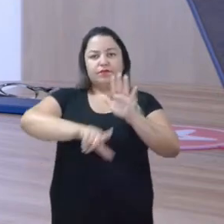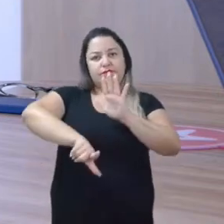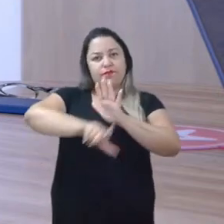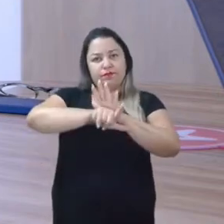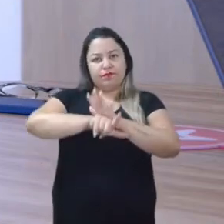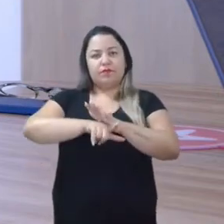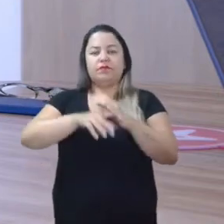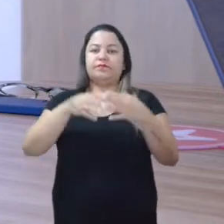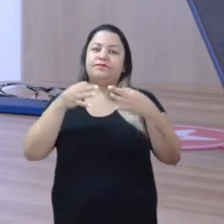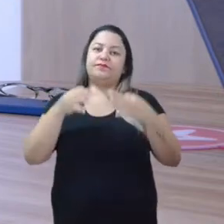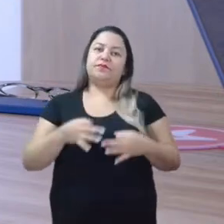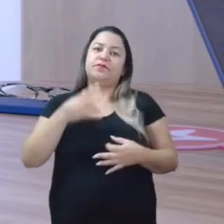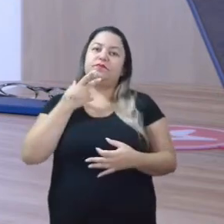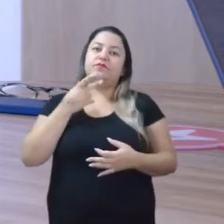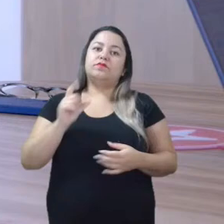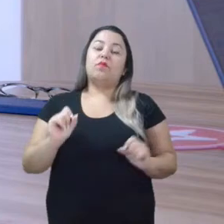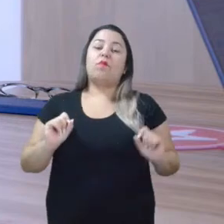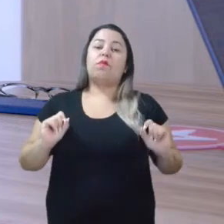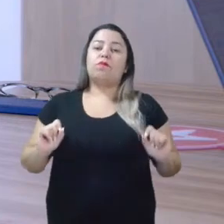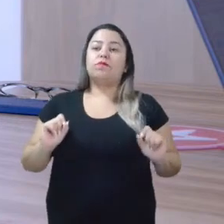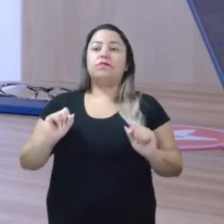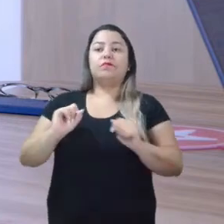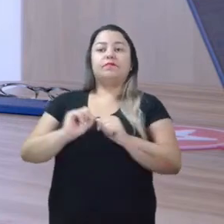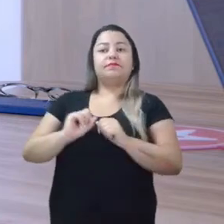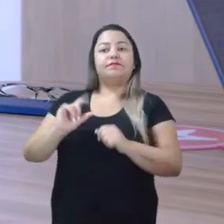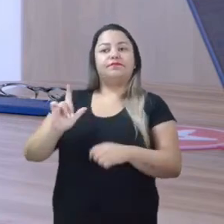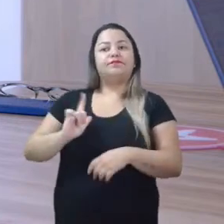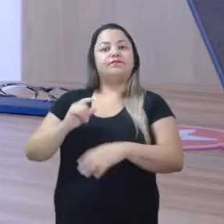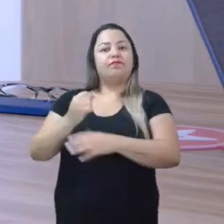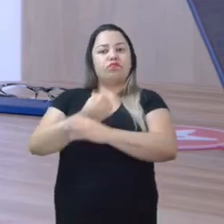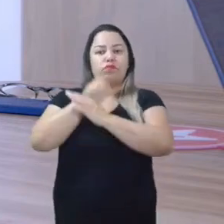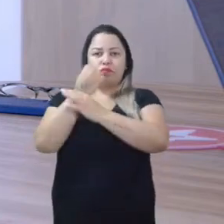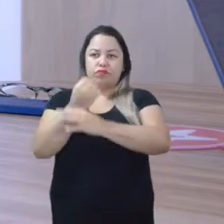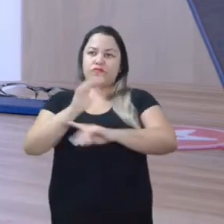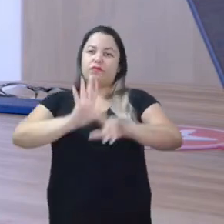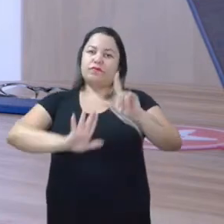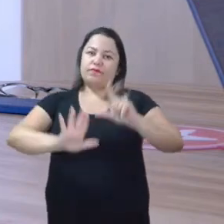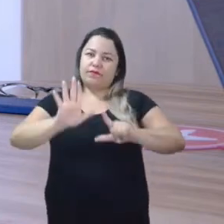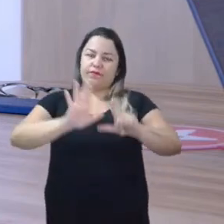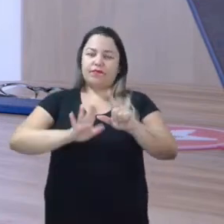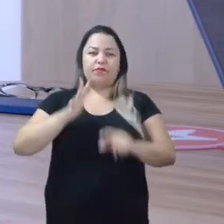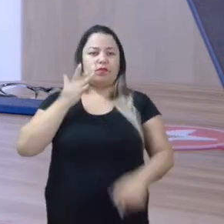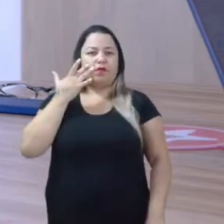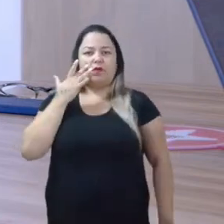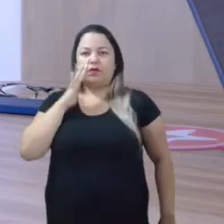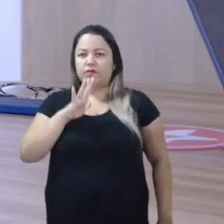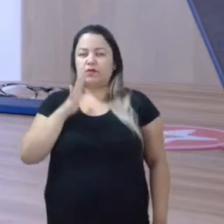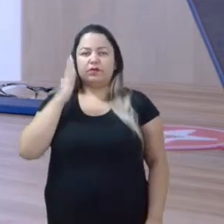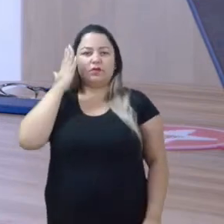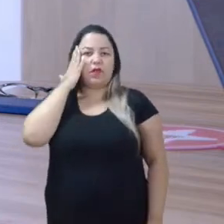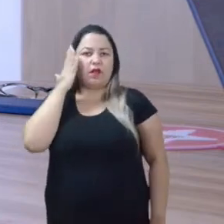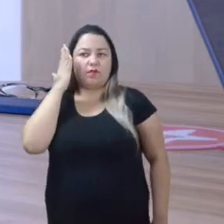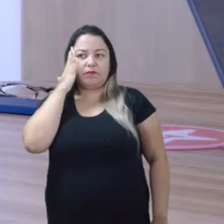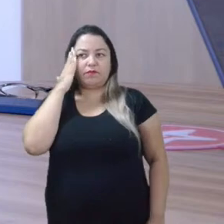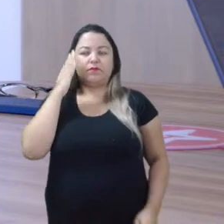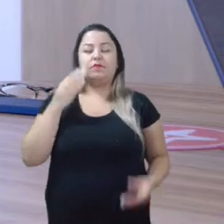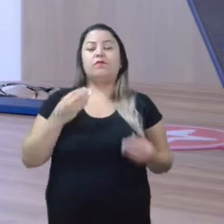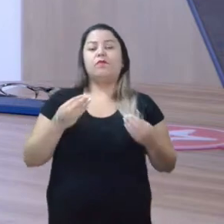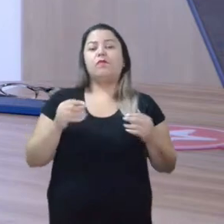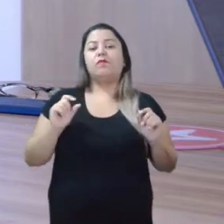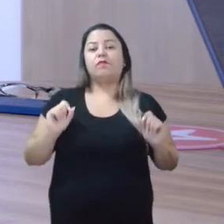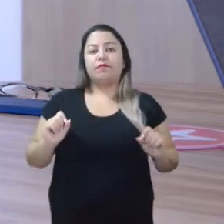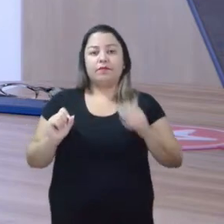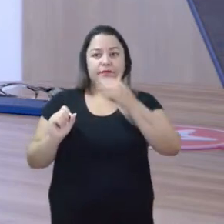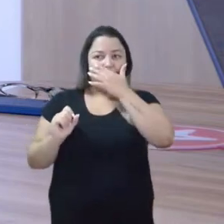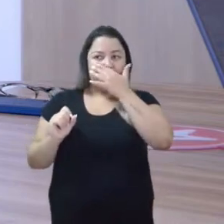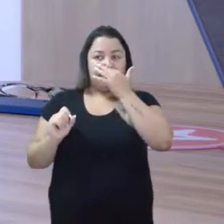dizer como deve ser feito, nós não temos segurança. Então, a plataforma, de fato, não sabe como. Então, aí vem o argumento da plataforma. Olha, como eu não sei